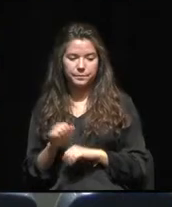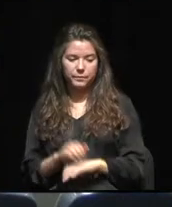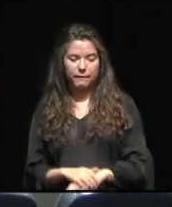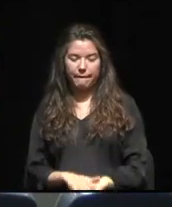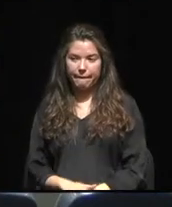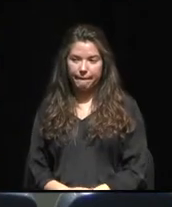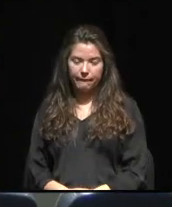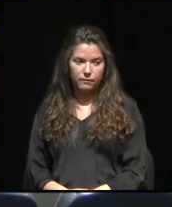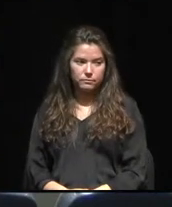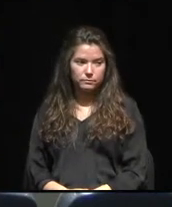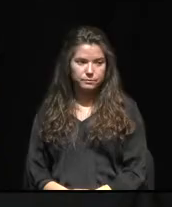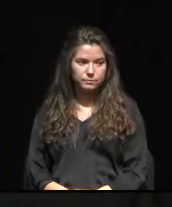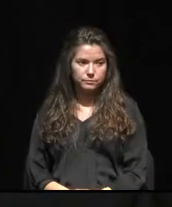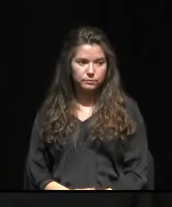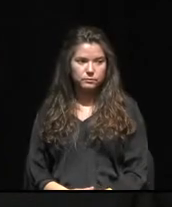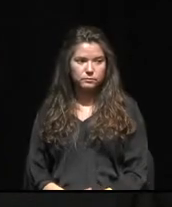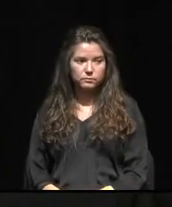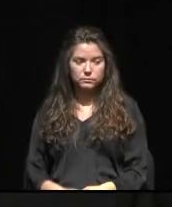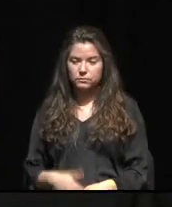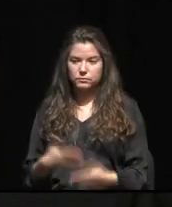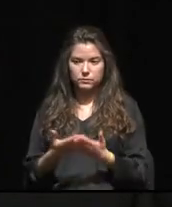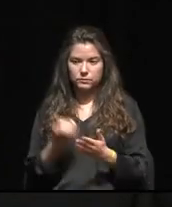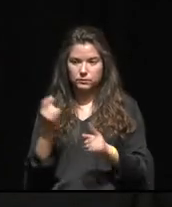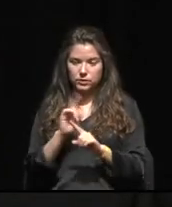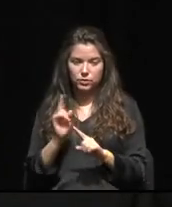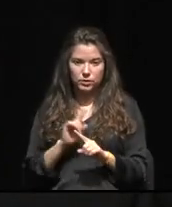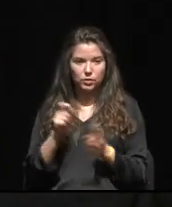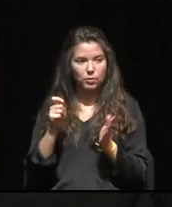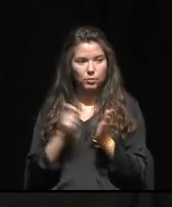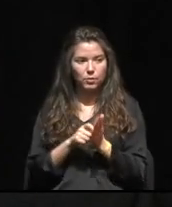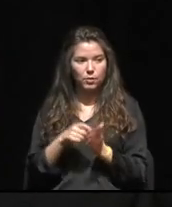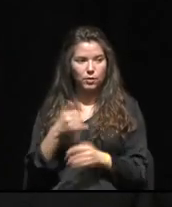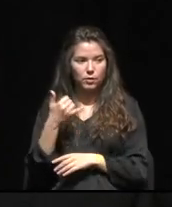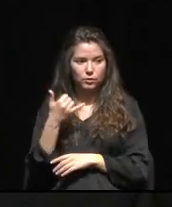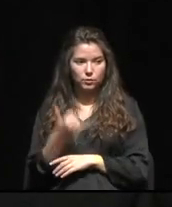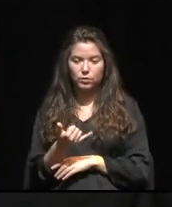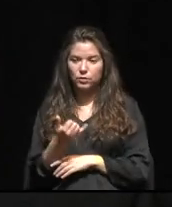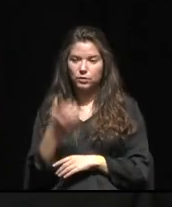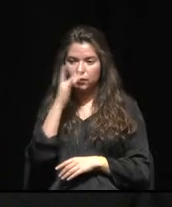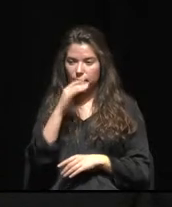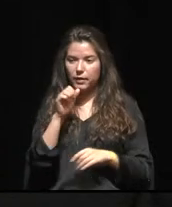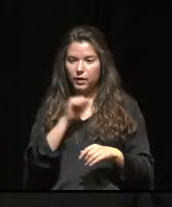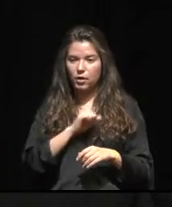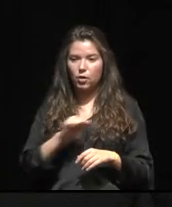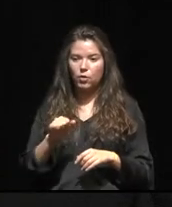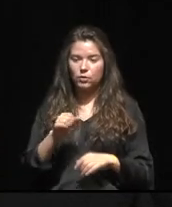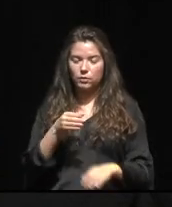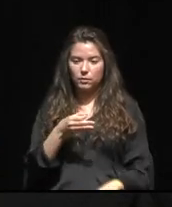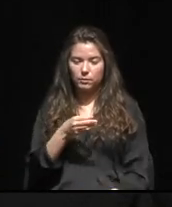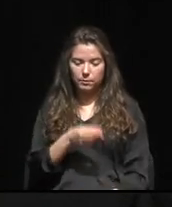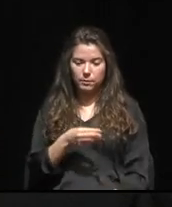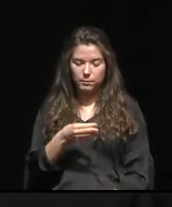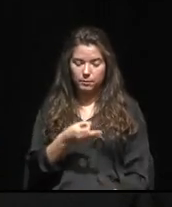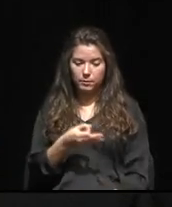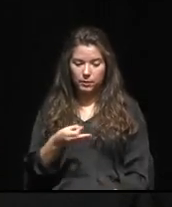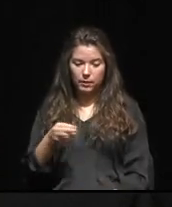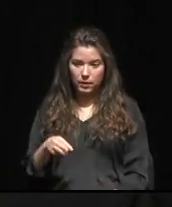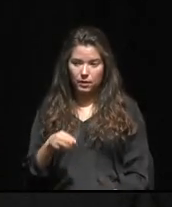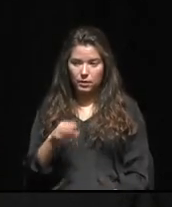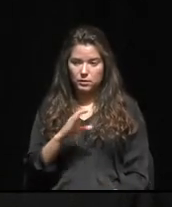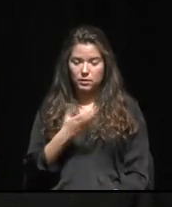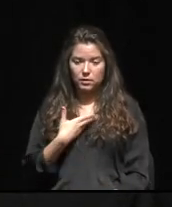contra não retiram não retiram pronto ponto dois quem Vota contra PPM CDs e